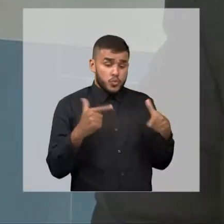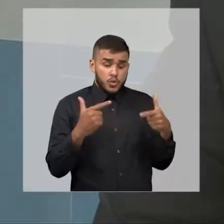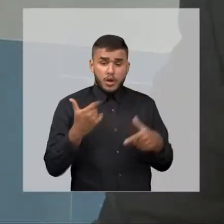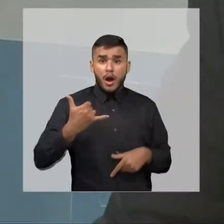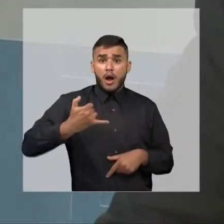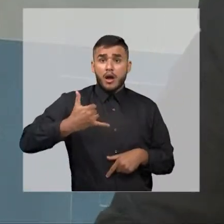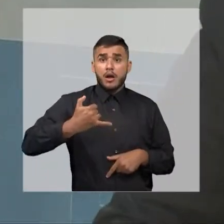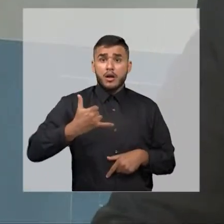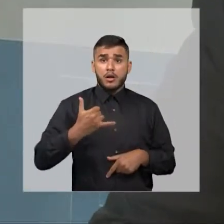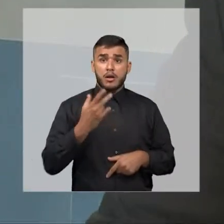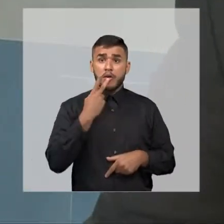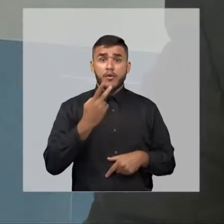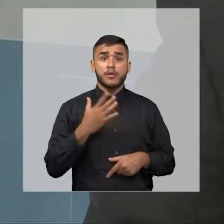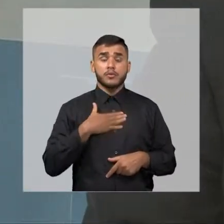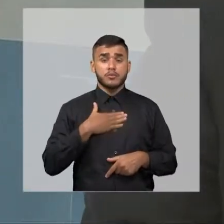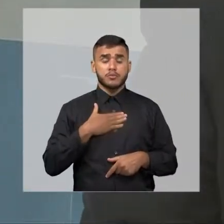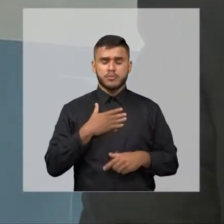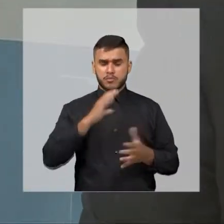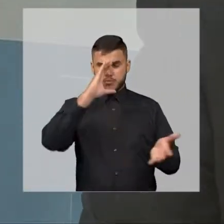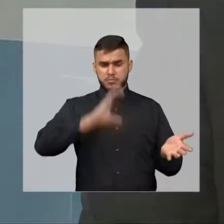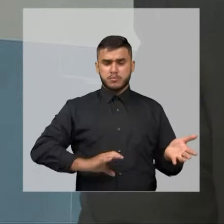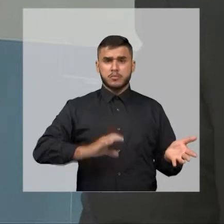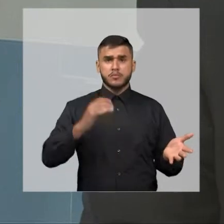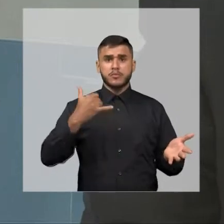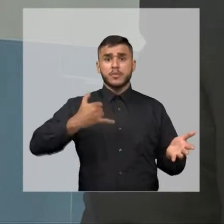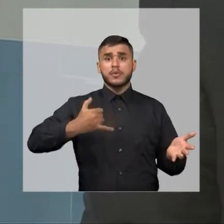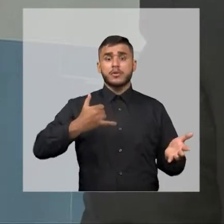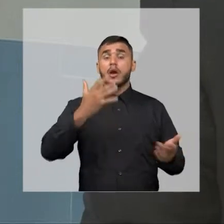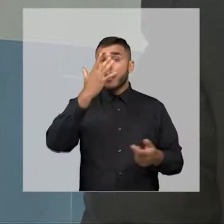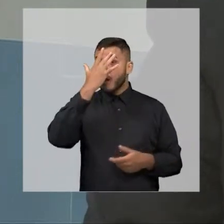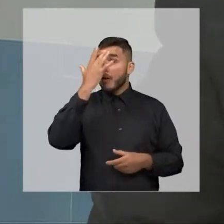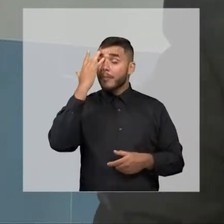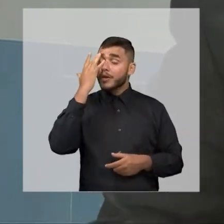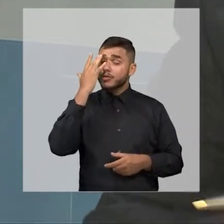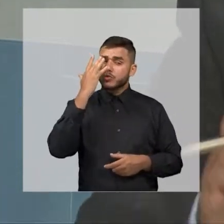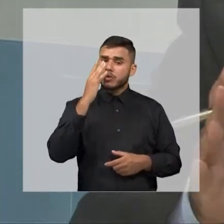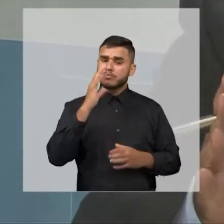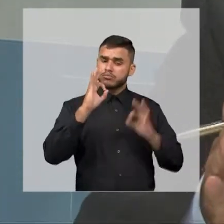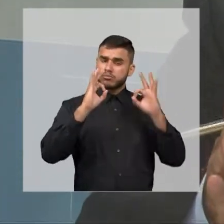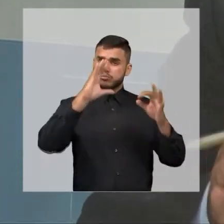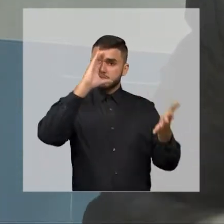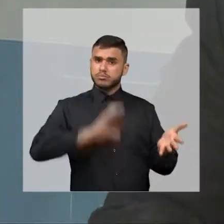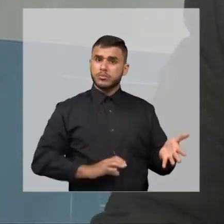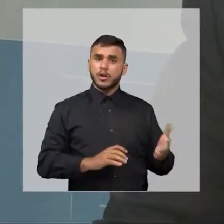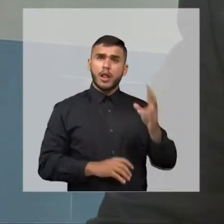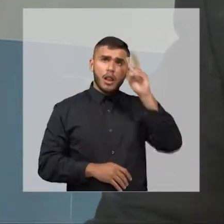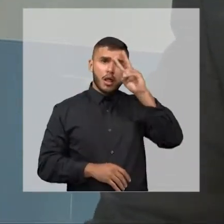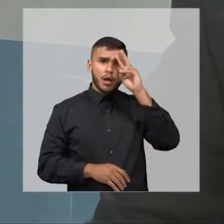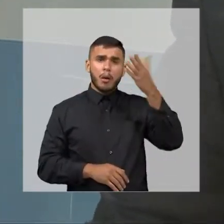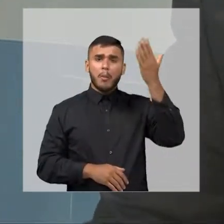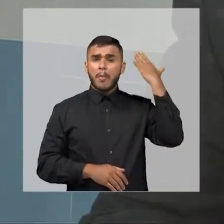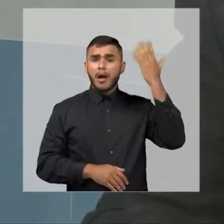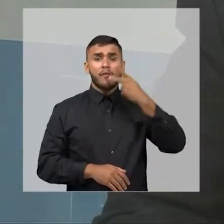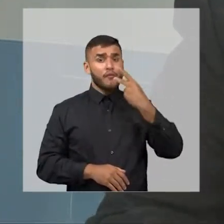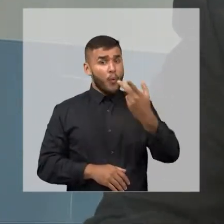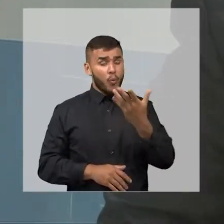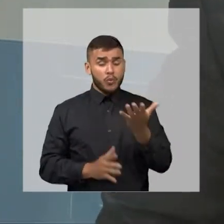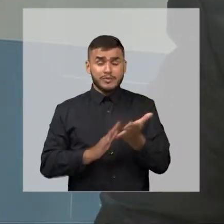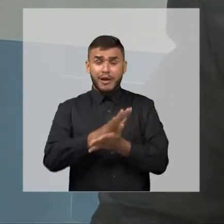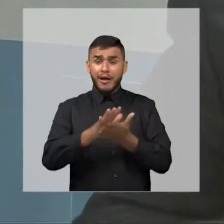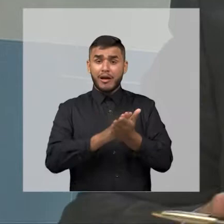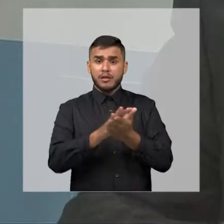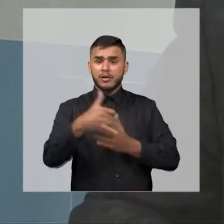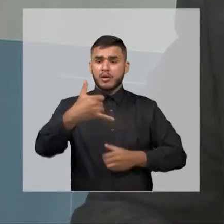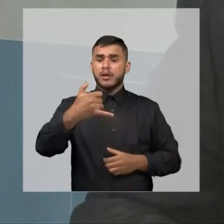não tem arma, a população não tem arma, o cidadão de bem não tem problema nenhum. O problema é que quando fez o Estatuto do Desarmamento, não fizeram nenhum